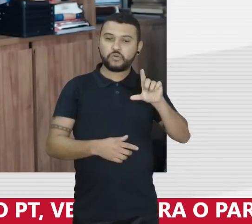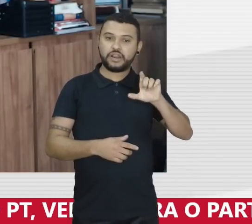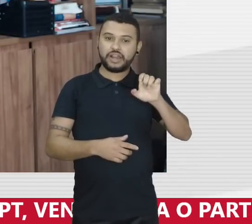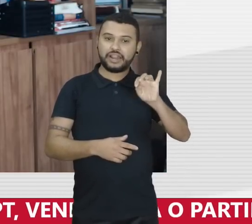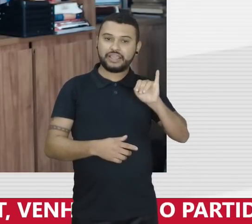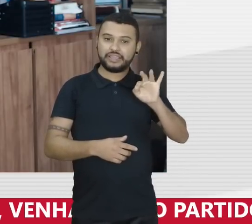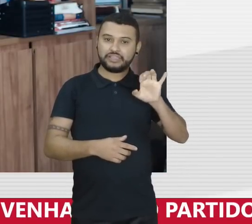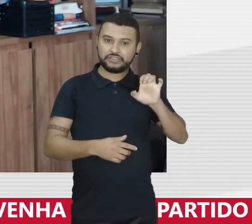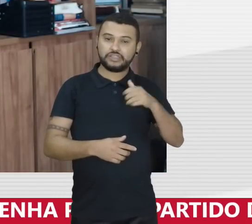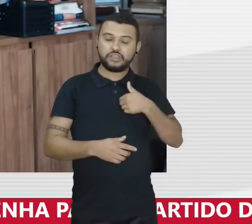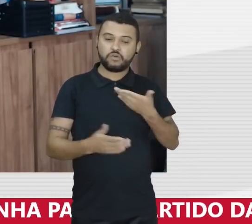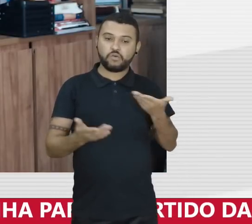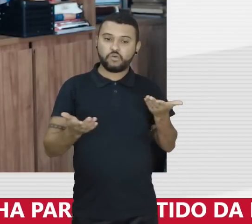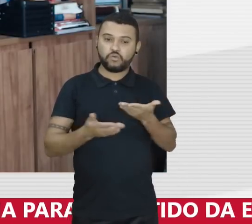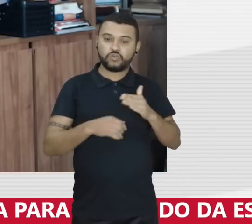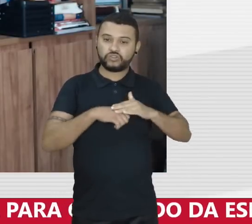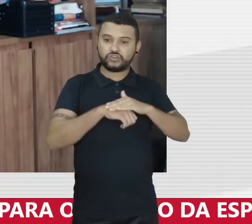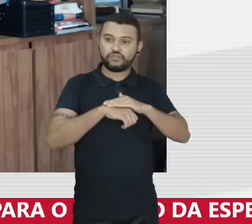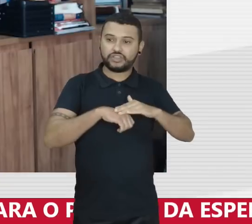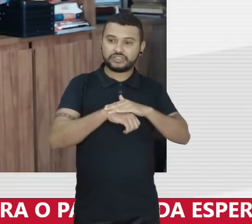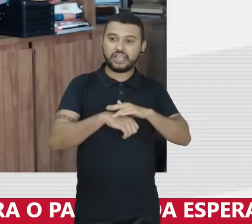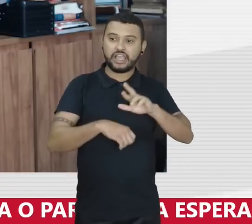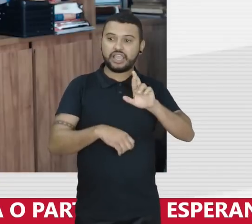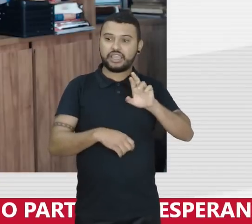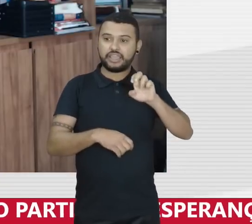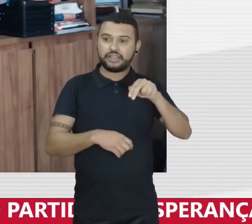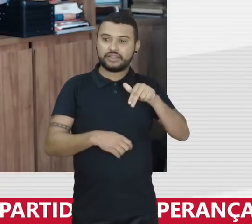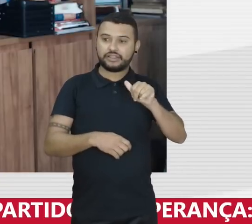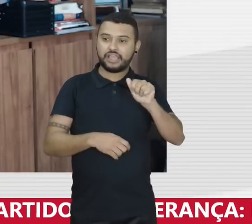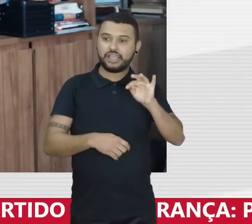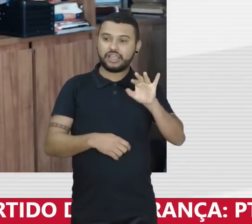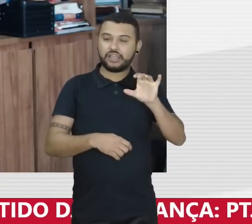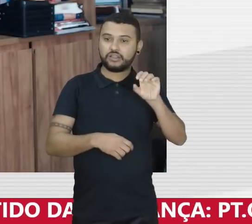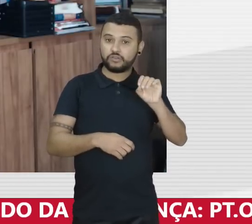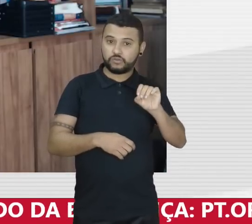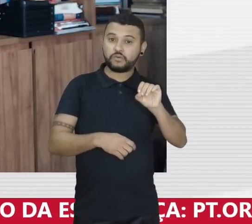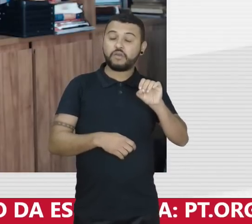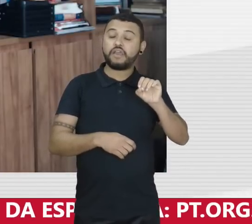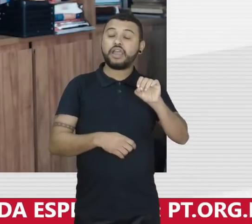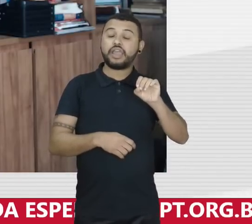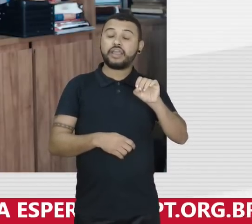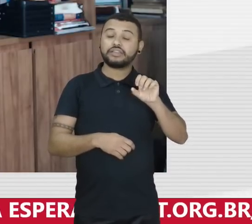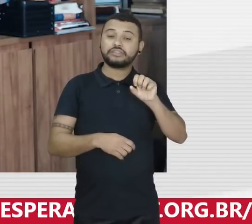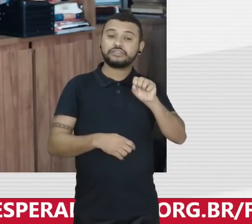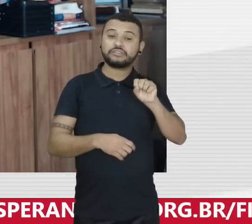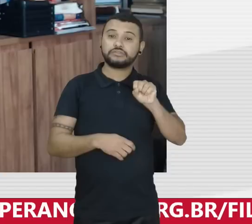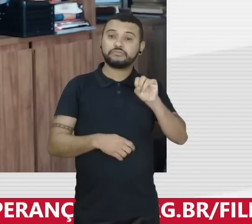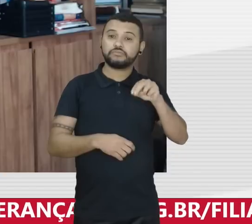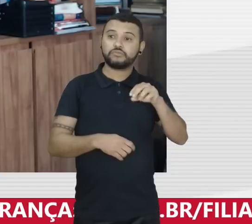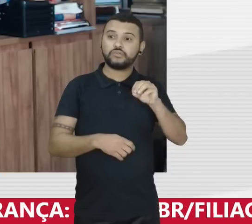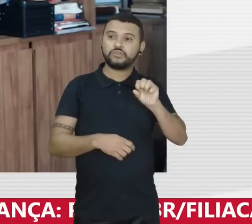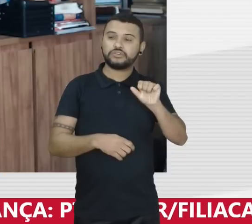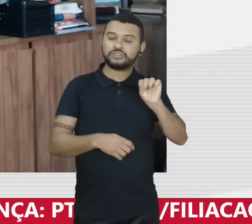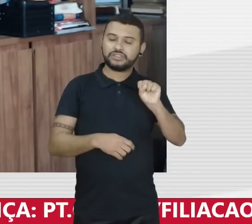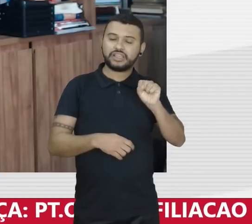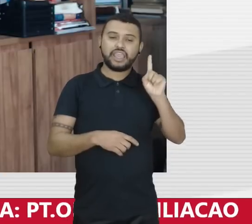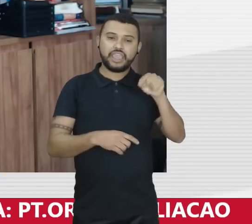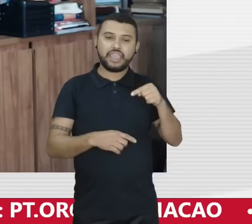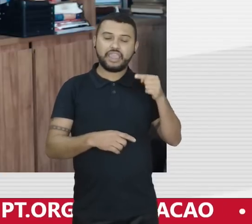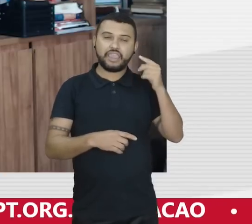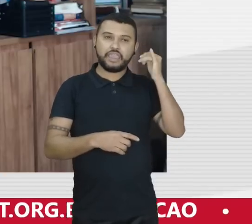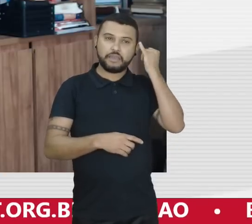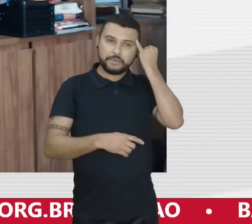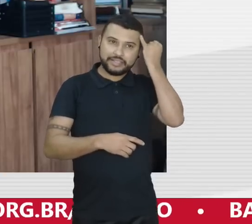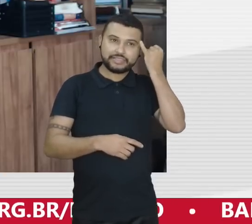aqui para conversar com Renato Simões. Renato Simões é um nome que se confunde com a ideia, a